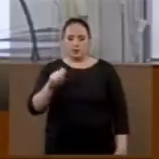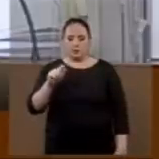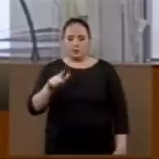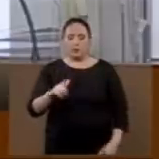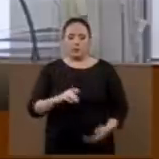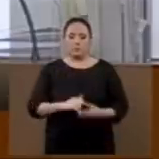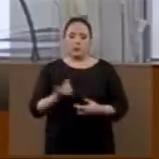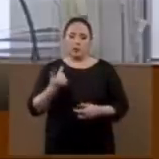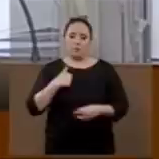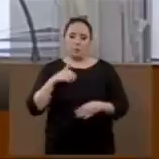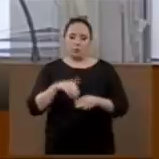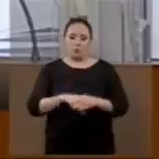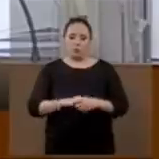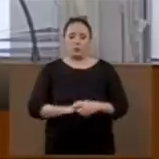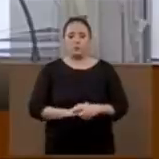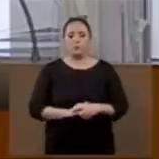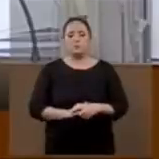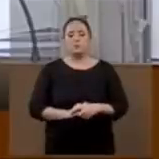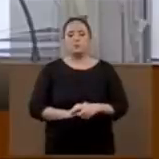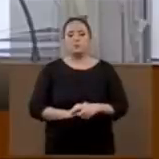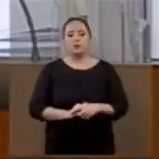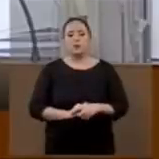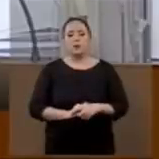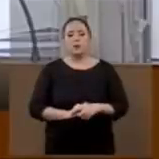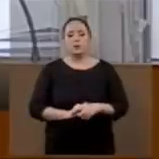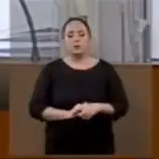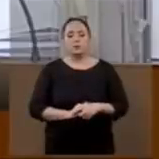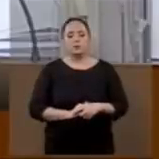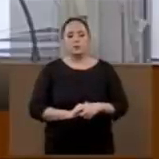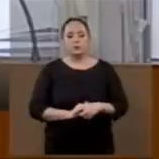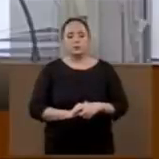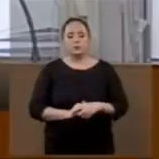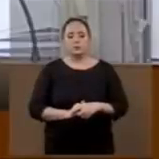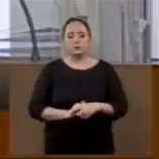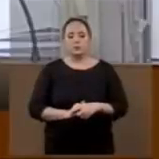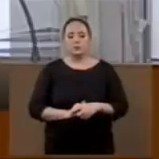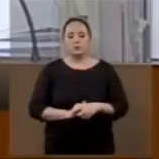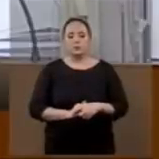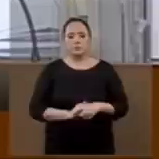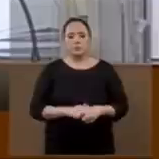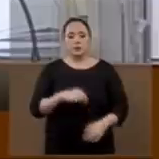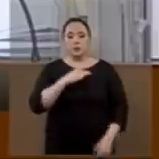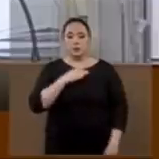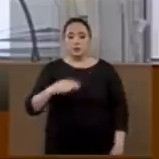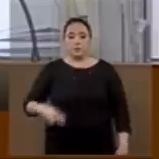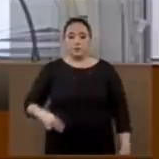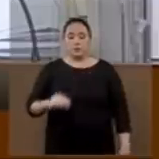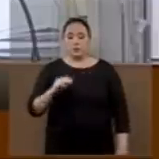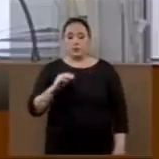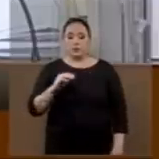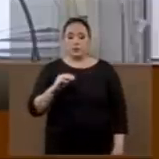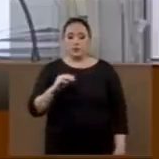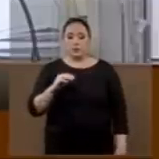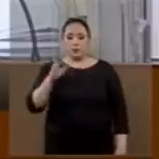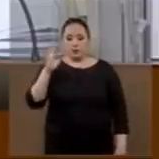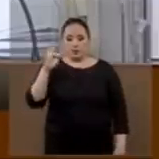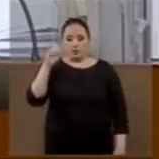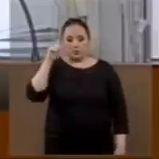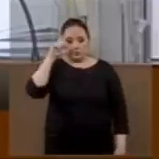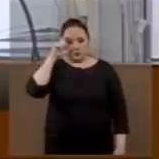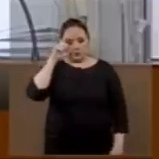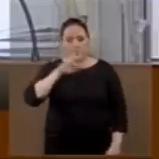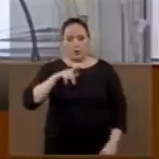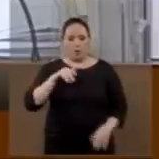sanção, e é como voto. Eu não disse, mas o ministro Edson Fachin não vota, por